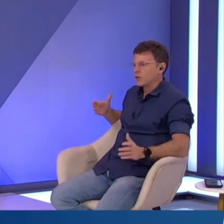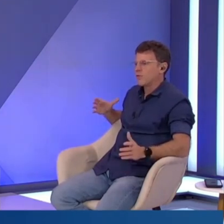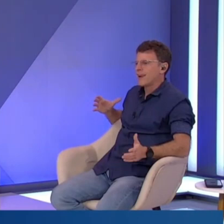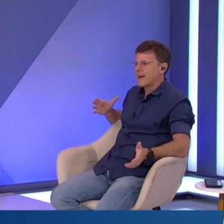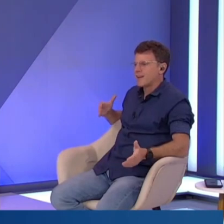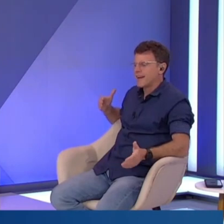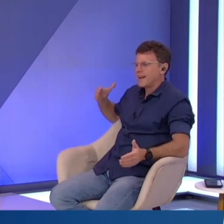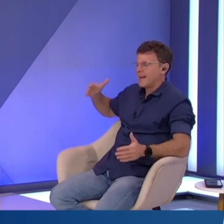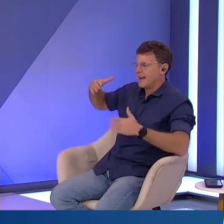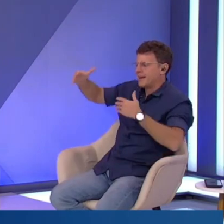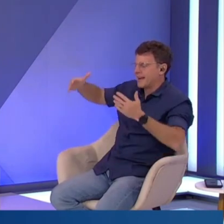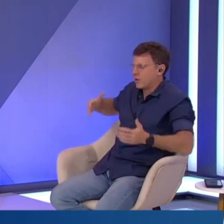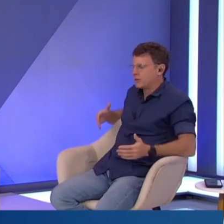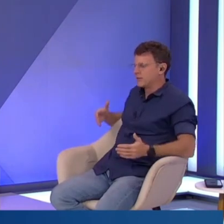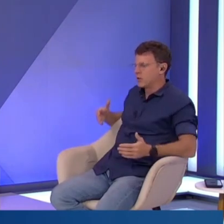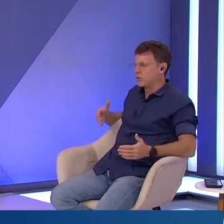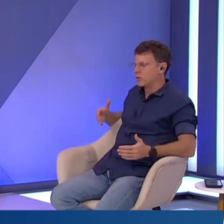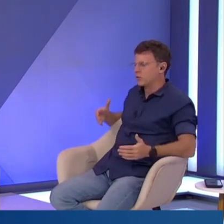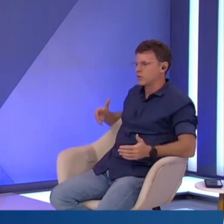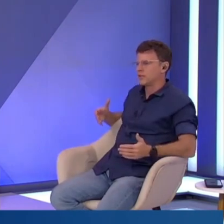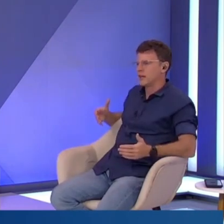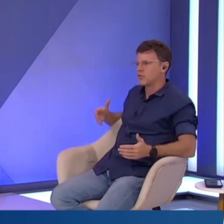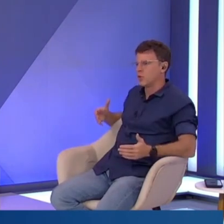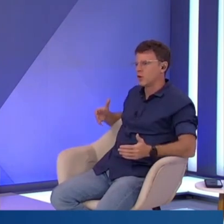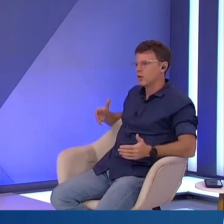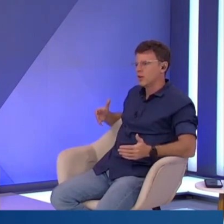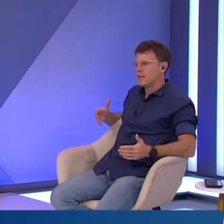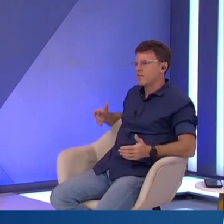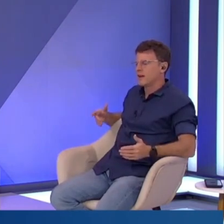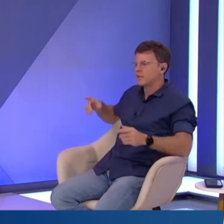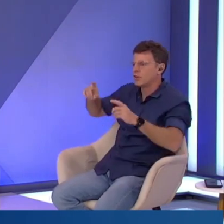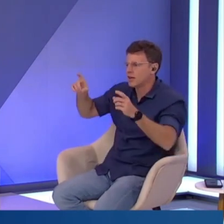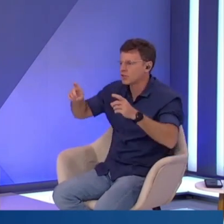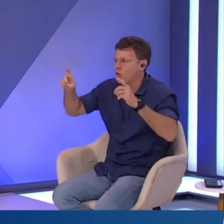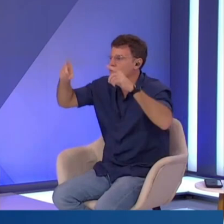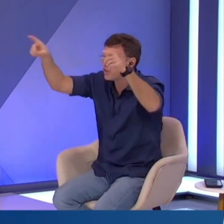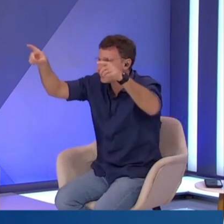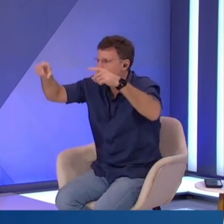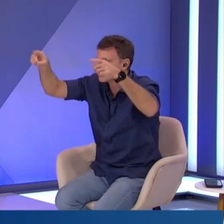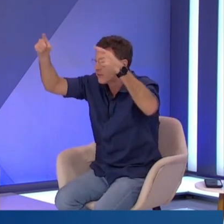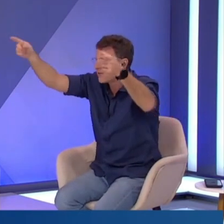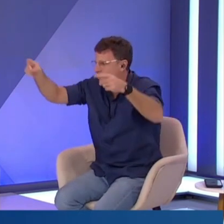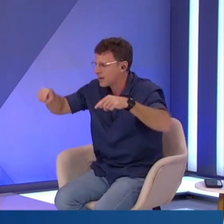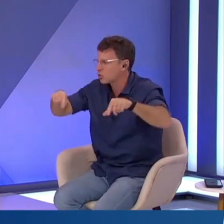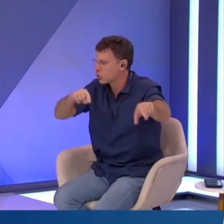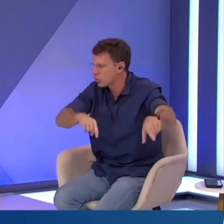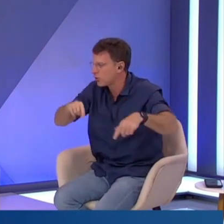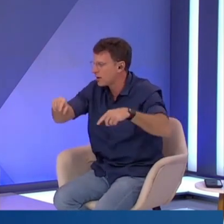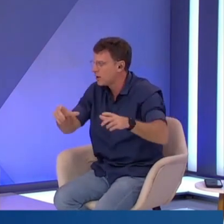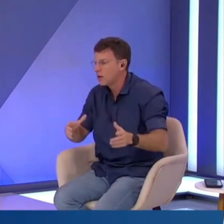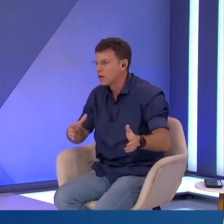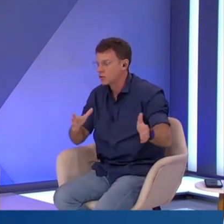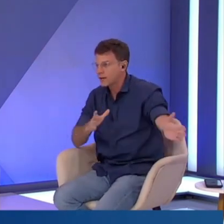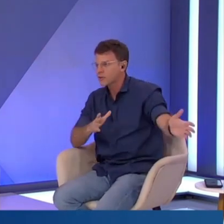quando ele falava lá naquela arguição com o juiz Sérgio Moro, E ele falava assim, olha só, um dia você vai ver que o que eu